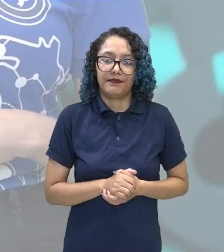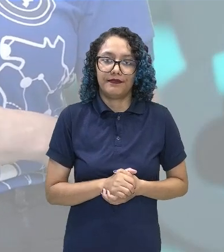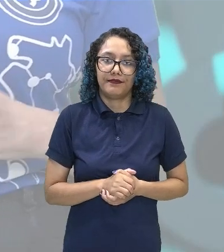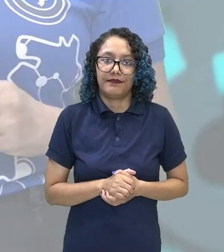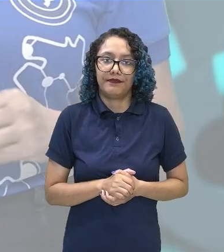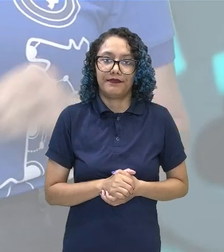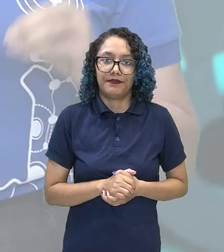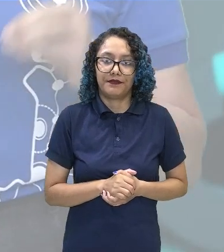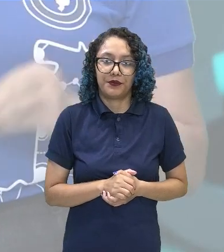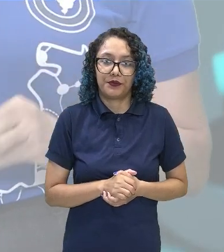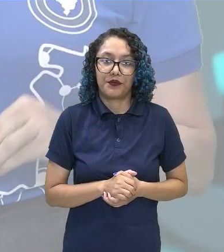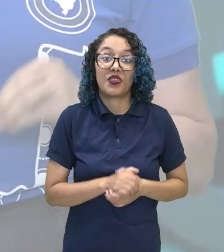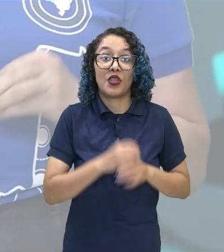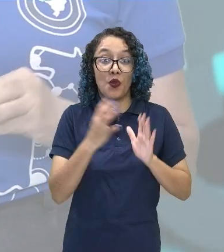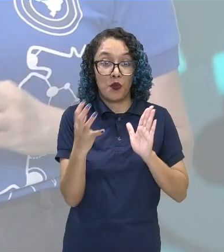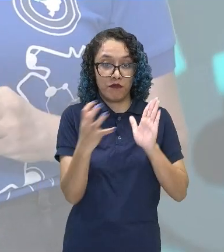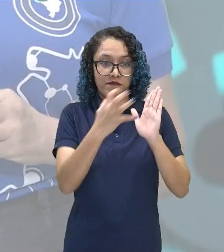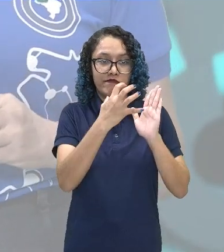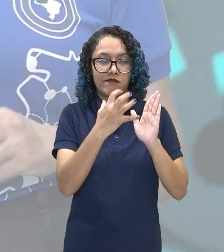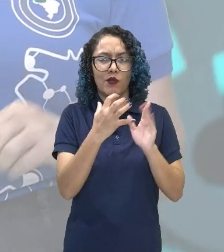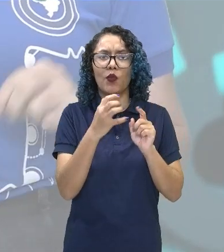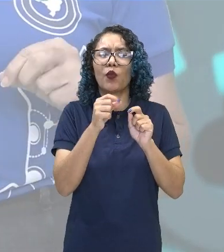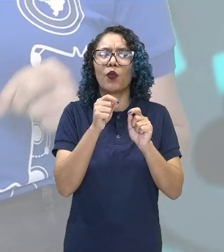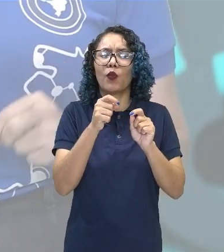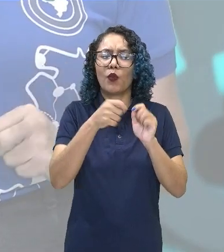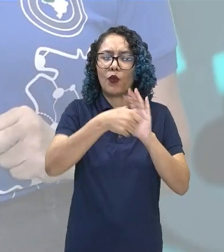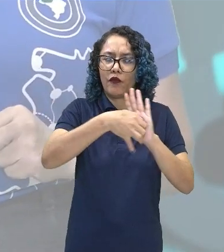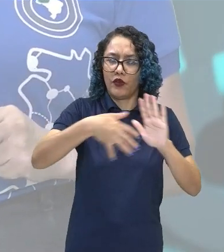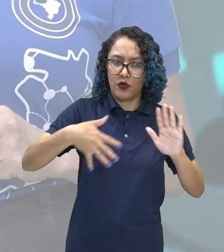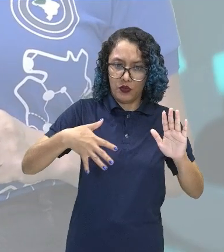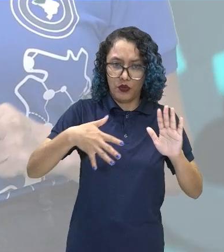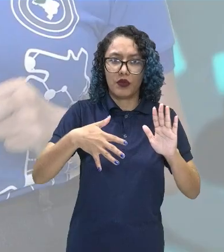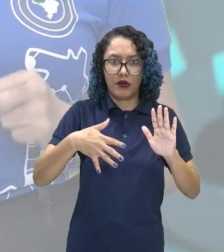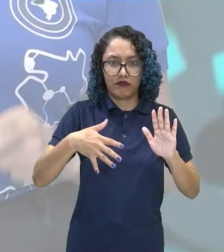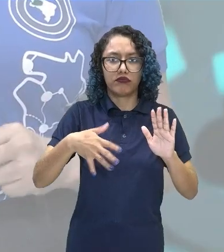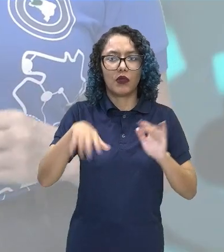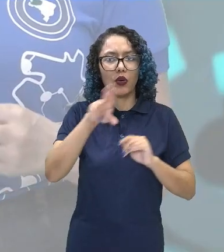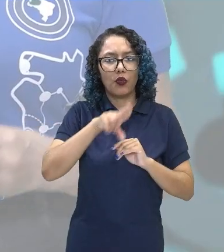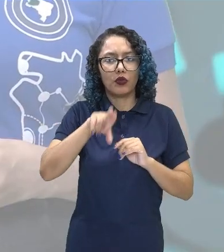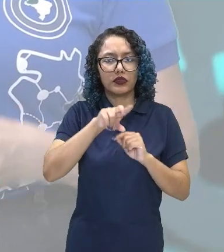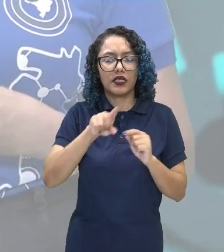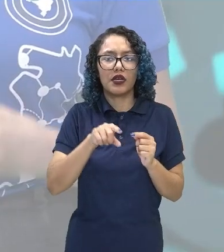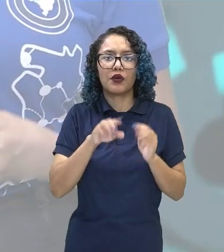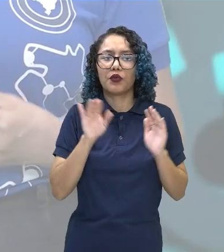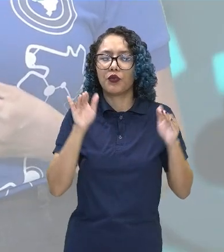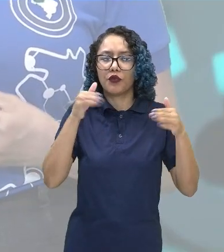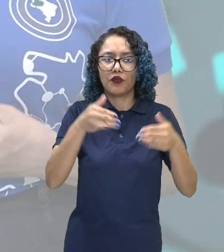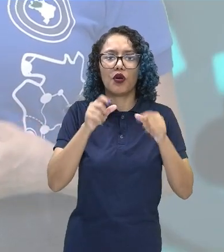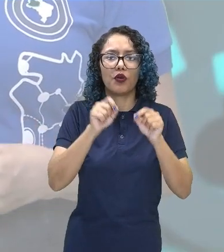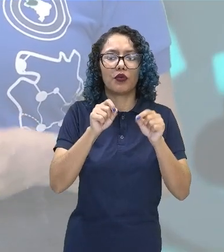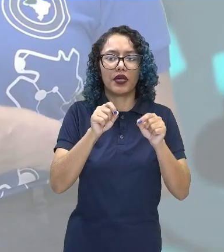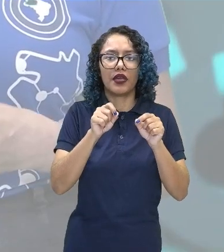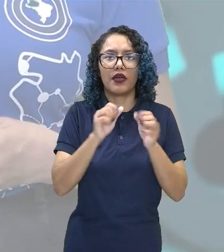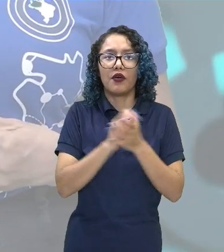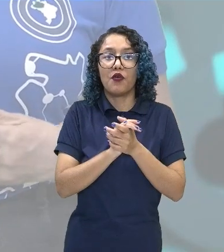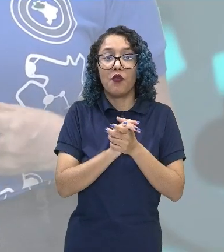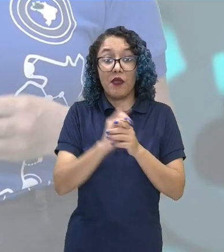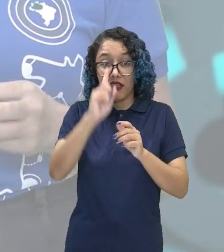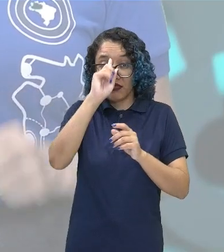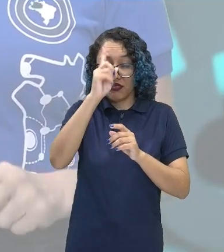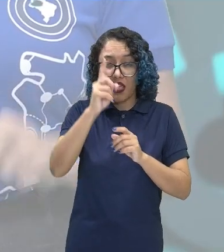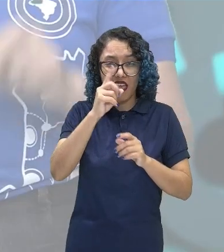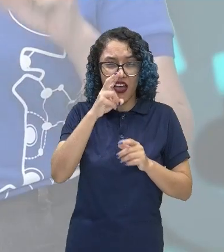A hipérbole é uma figura de linguagem muito comum, utilizada para passar uma ideia de intensidade por meio